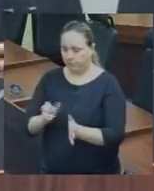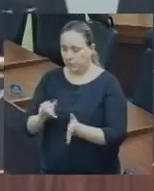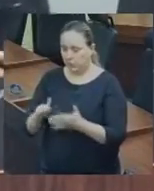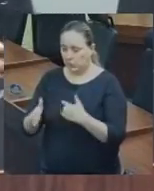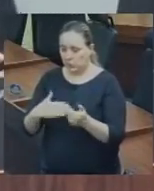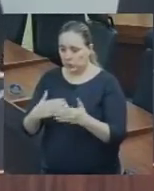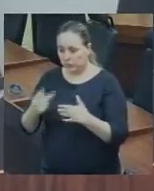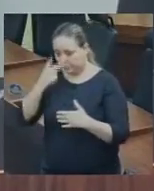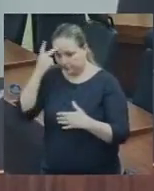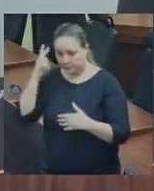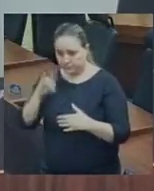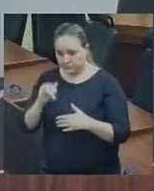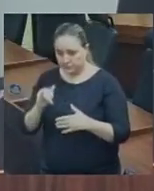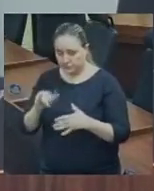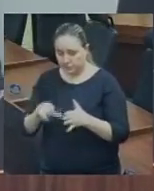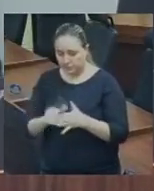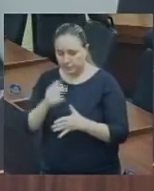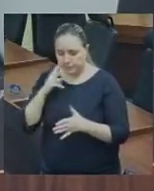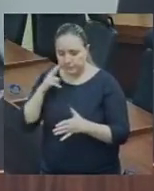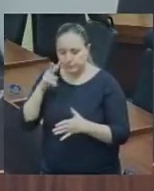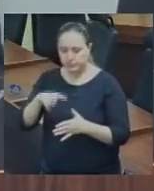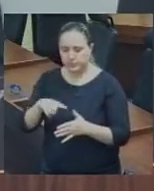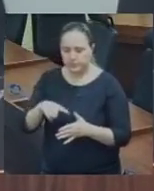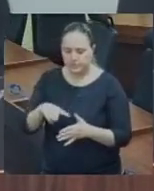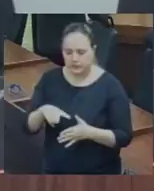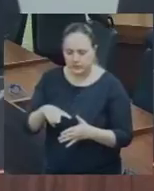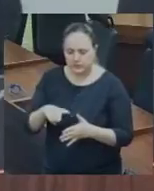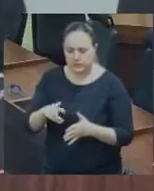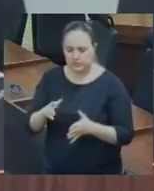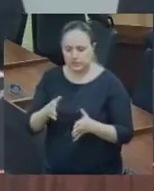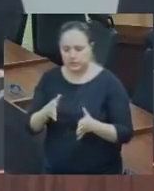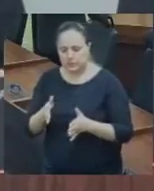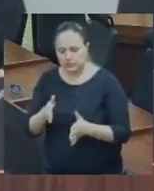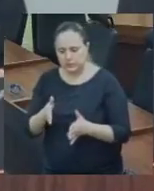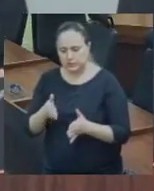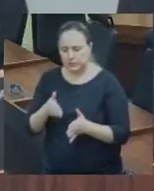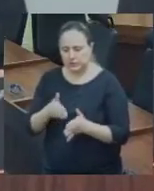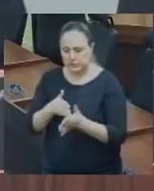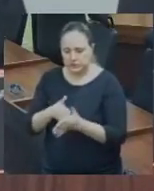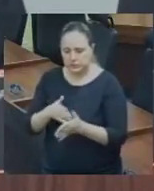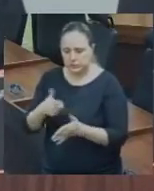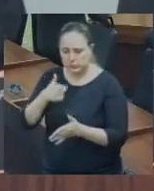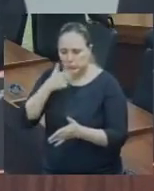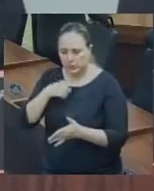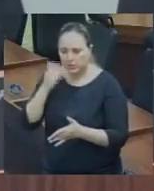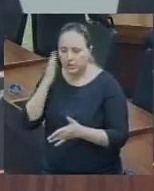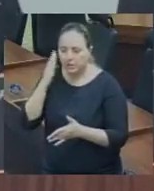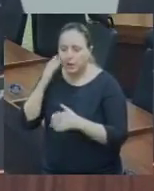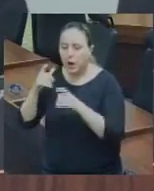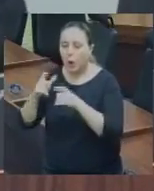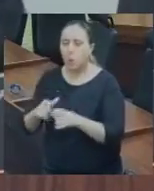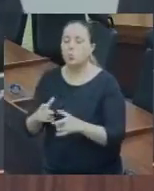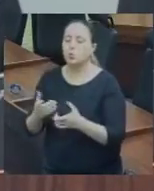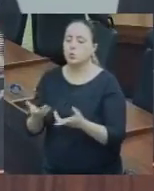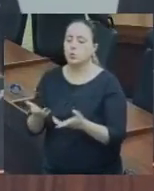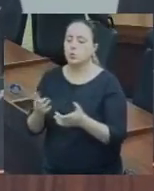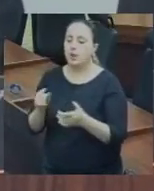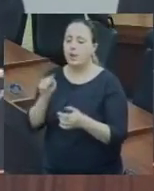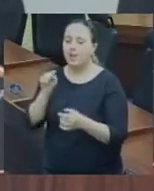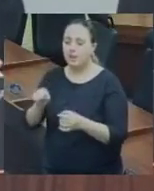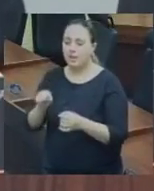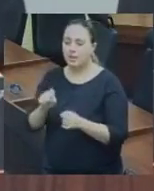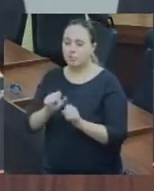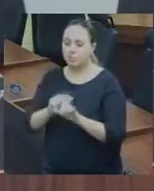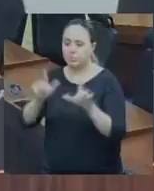cessar logo na primeira vez e nas primeiras vezes é não vai conseguir saber aonde ele aplica ali